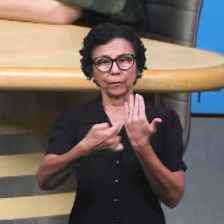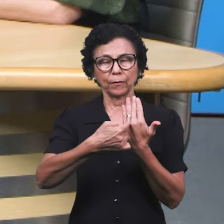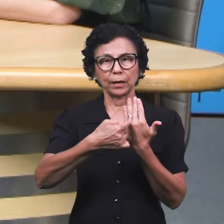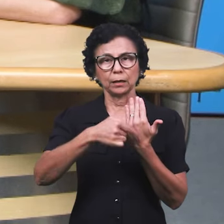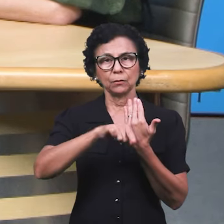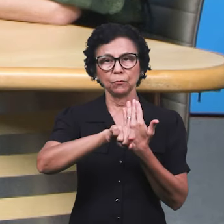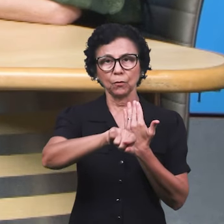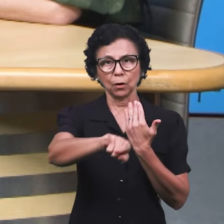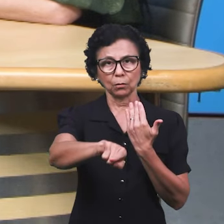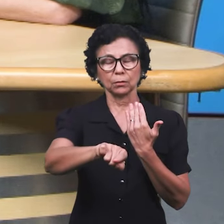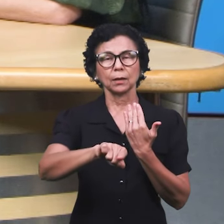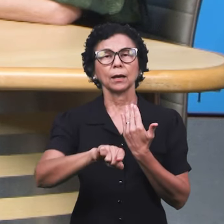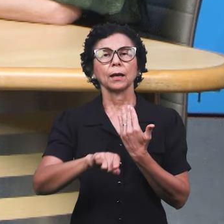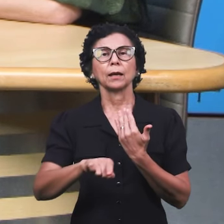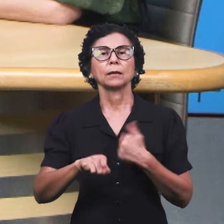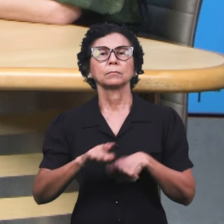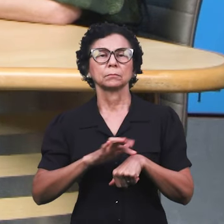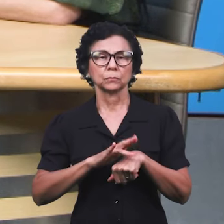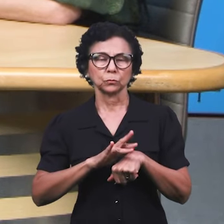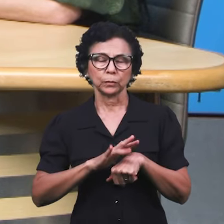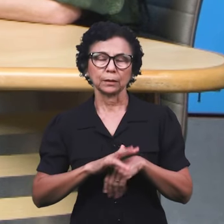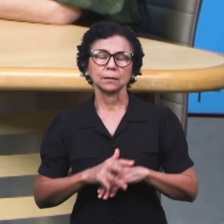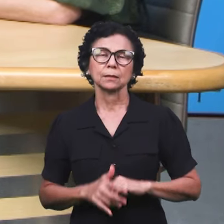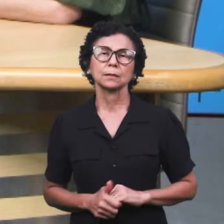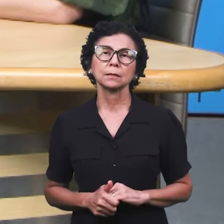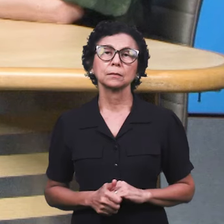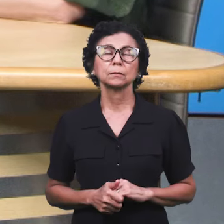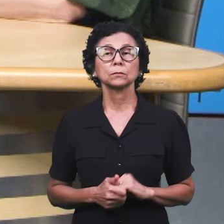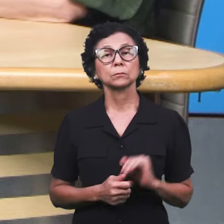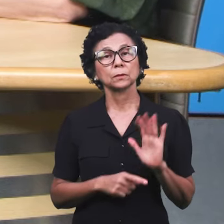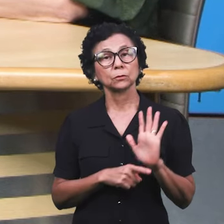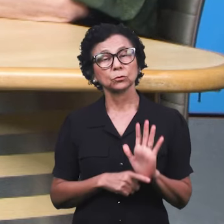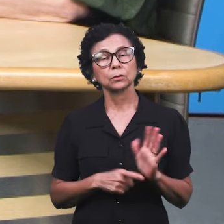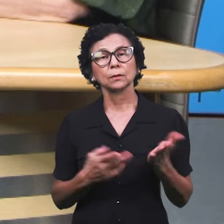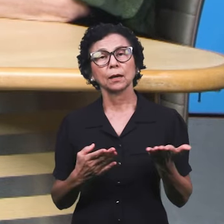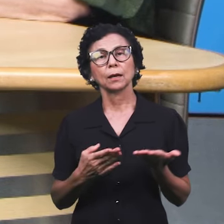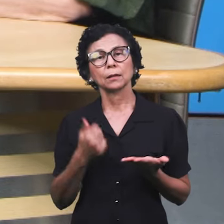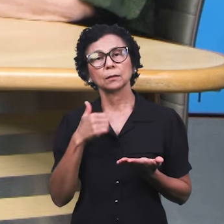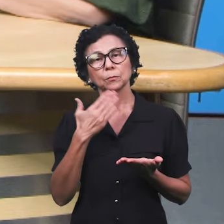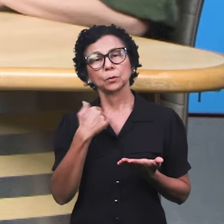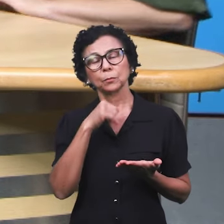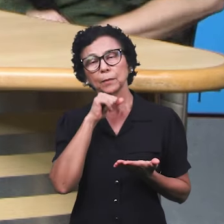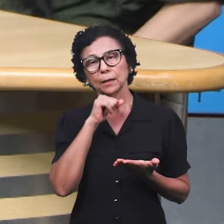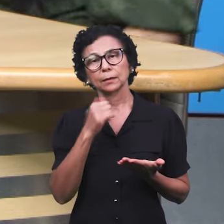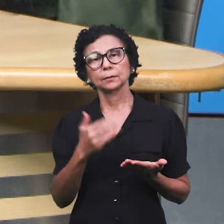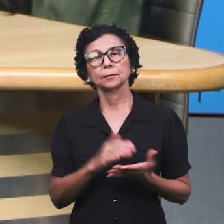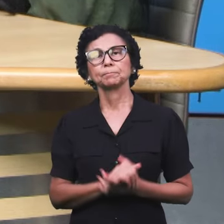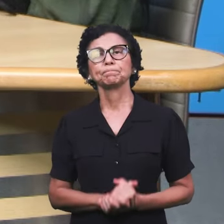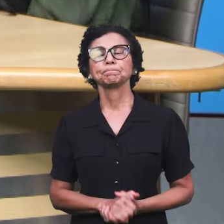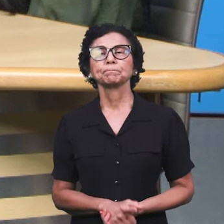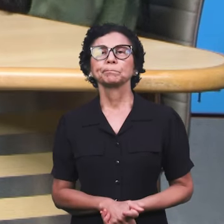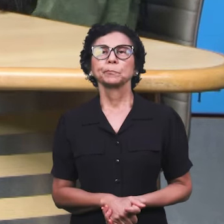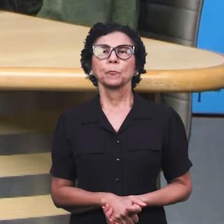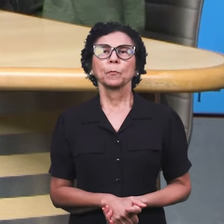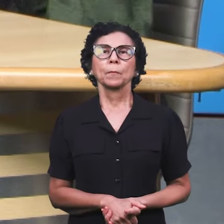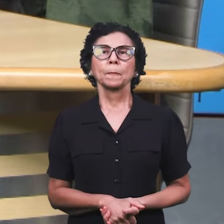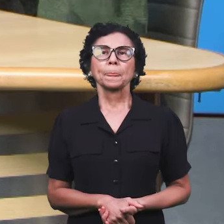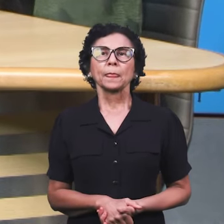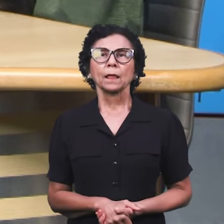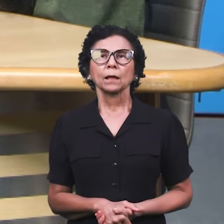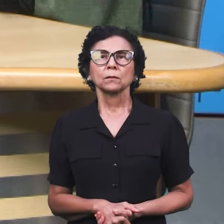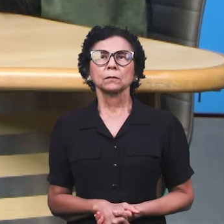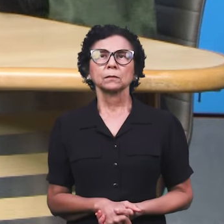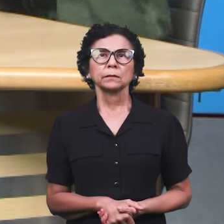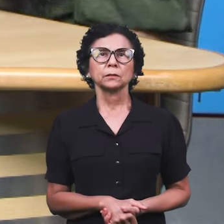casa, ajudar para prevenir as doenças respiratórias na infância. E assim, também tem a questão